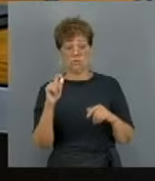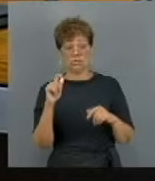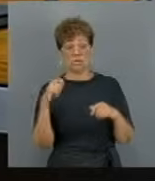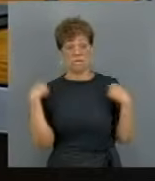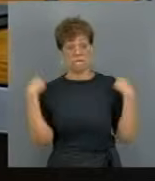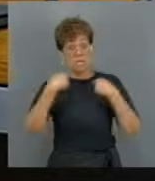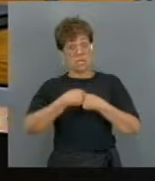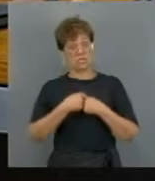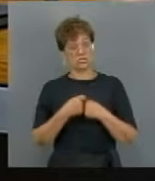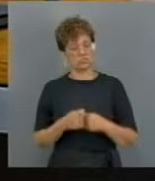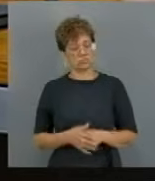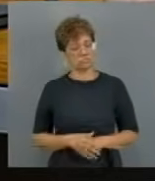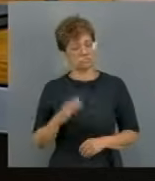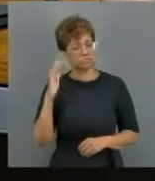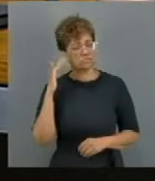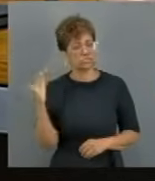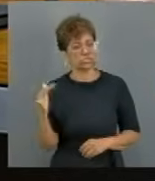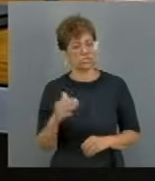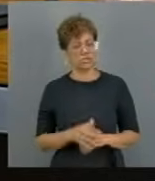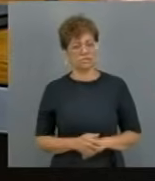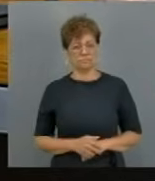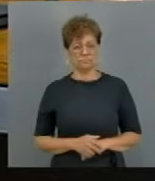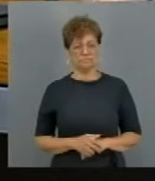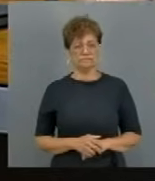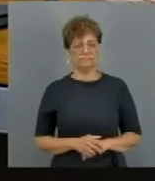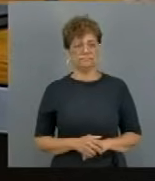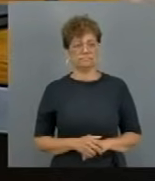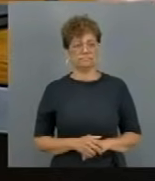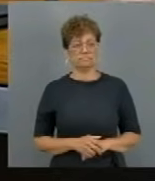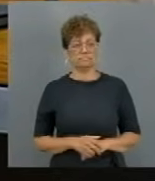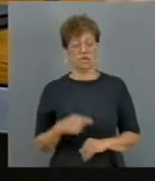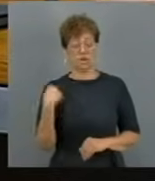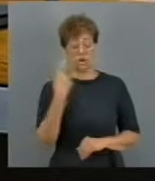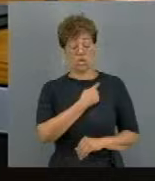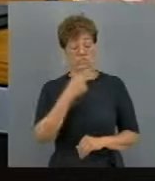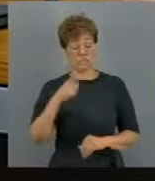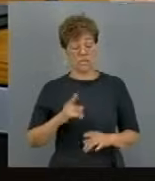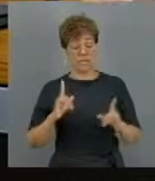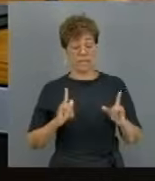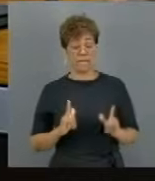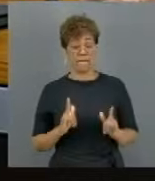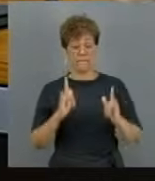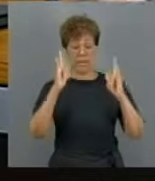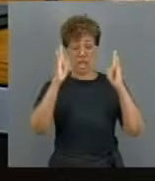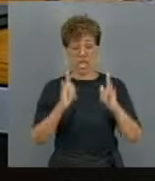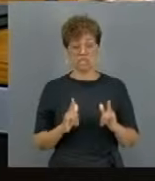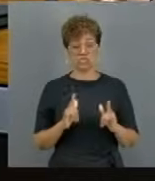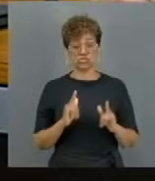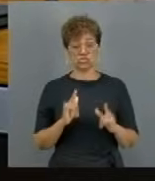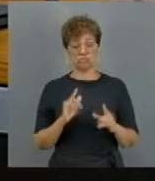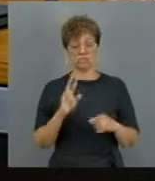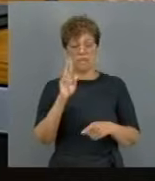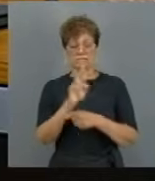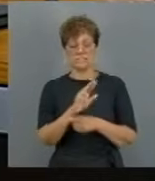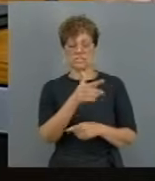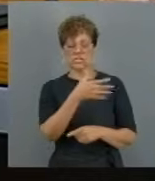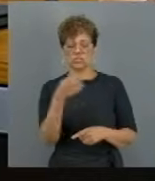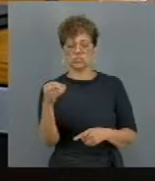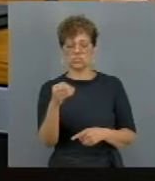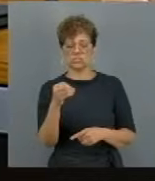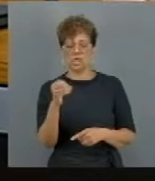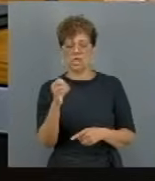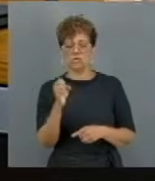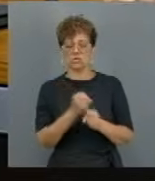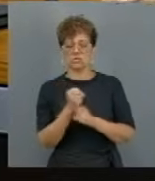Senhores, nós estamos aqui num prédio de 200 anos, um prédio que representa 200 anos de história, que é o Senado da